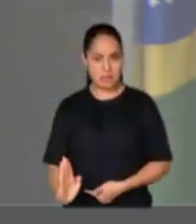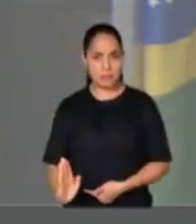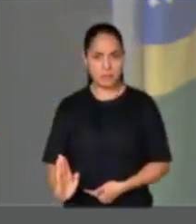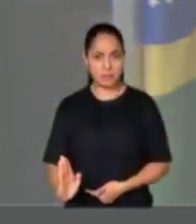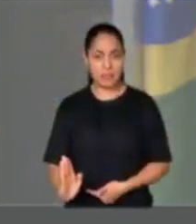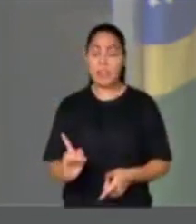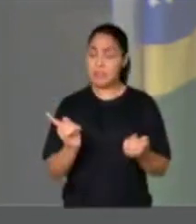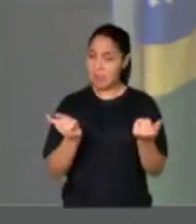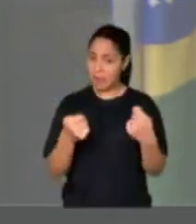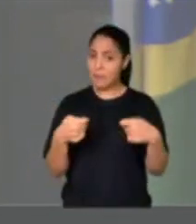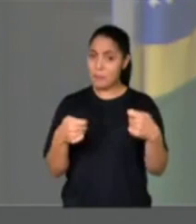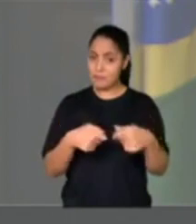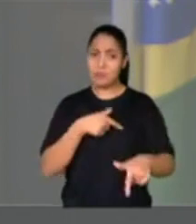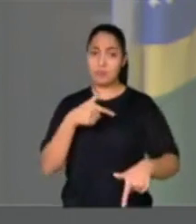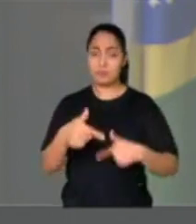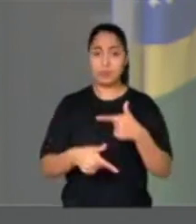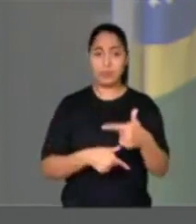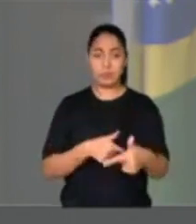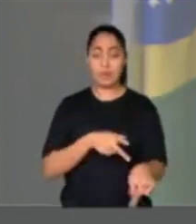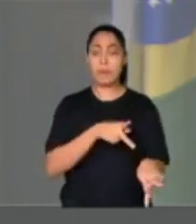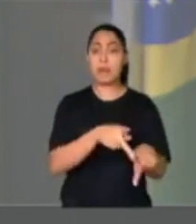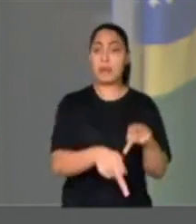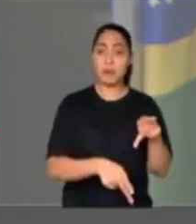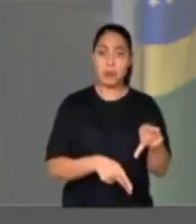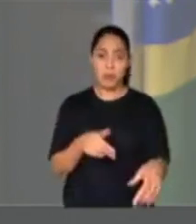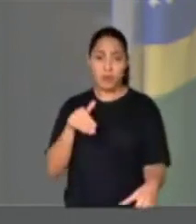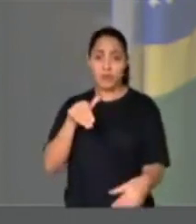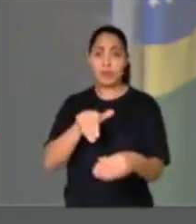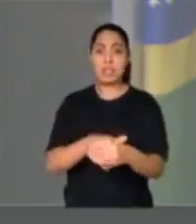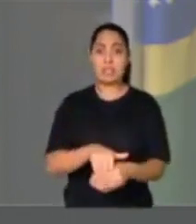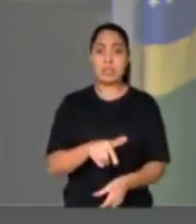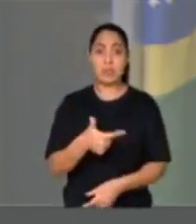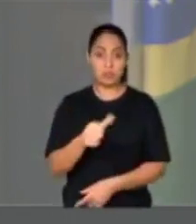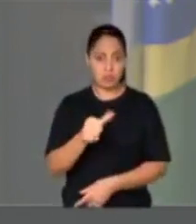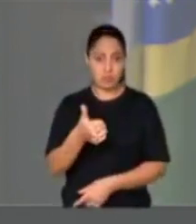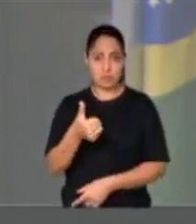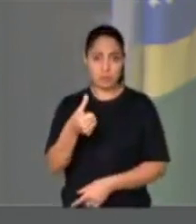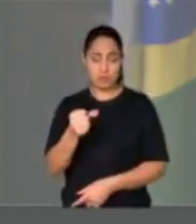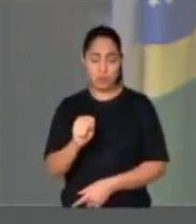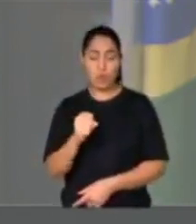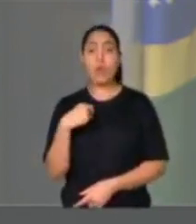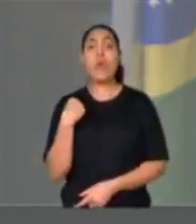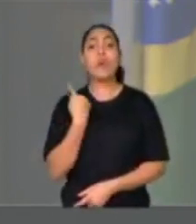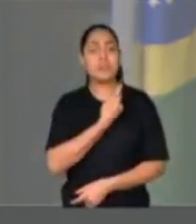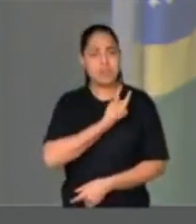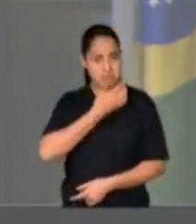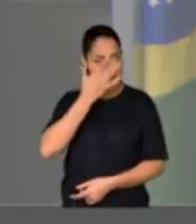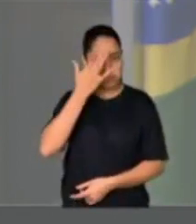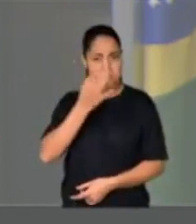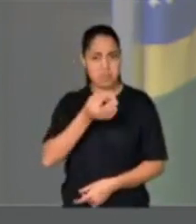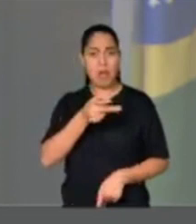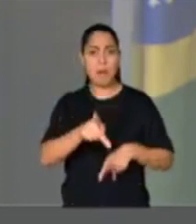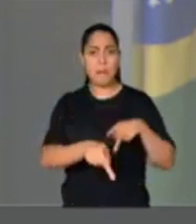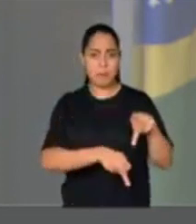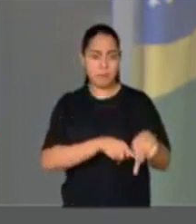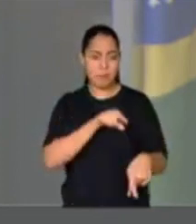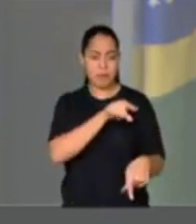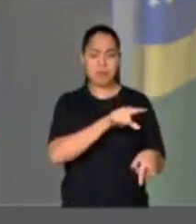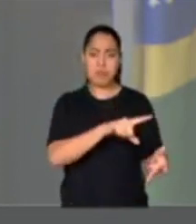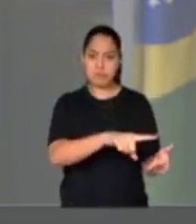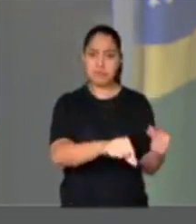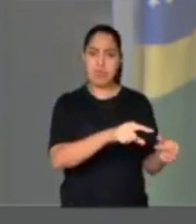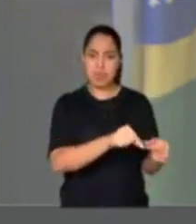principais demandas da população nas eleições de 2018. E acredito que é consenso que o povo japonês é